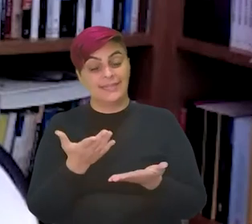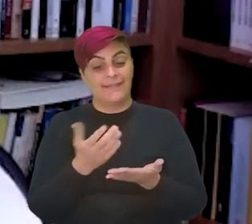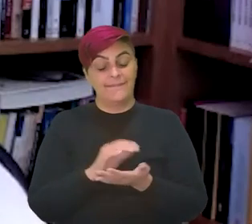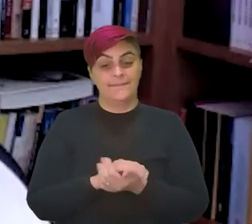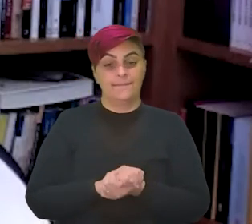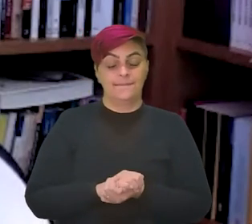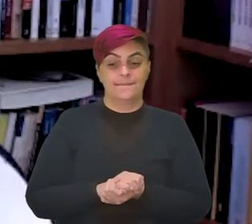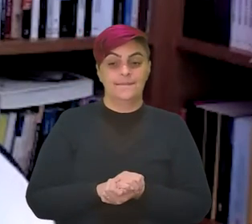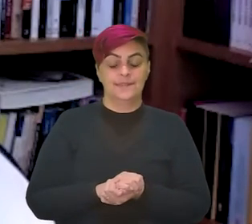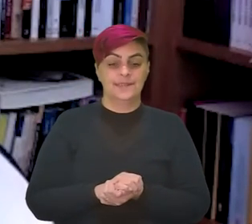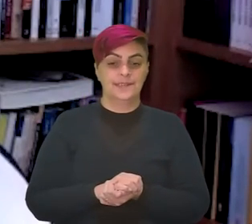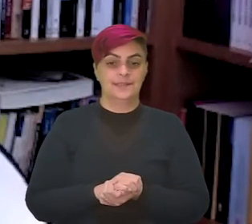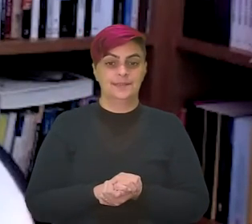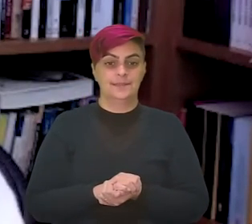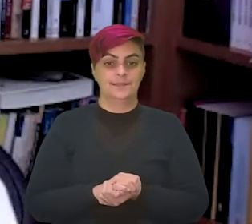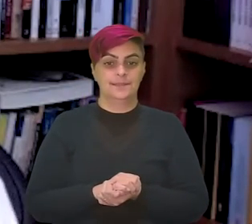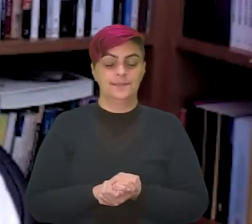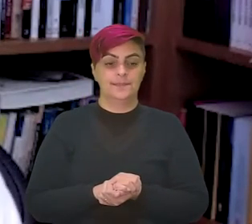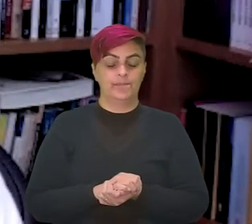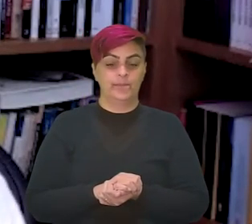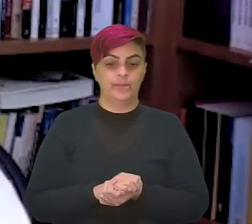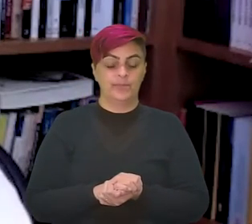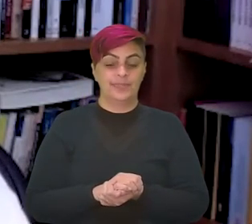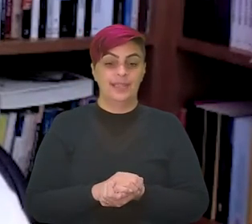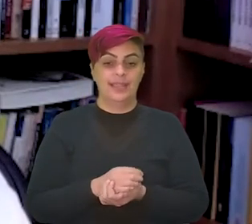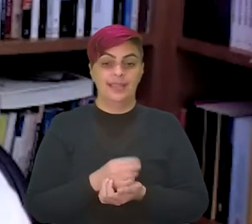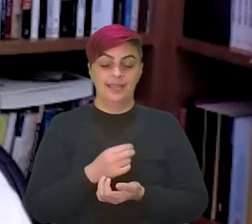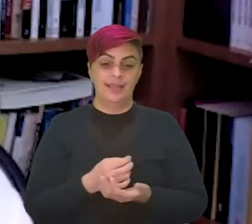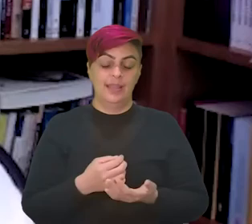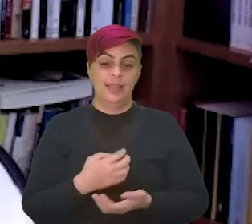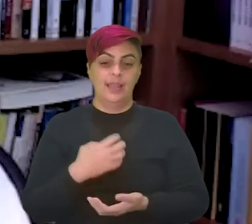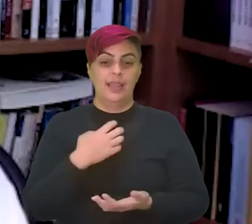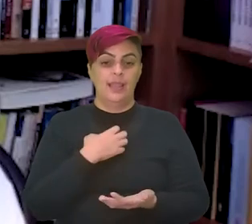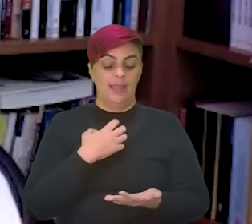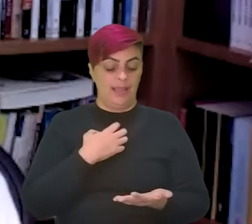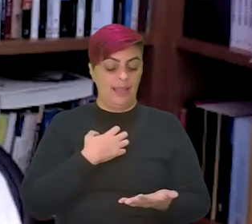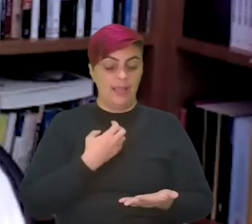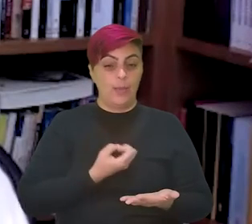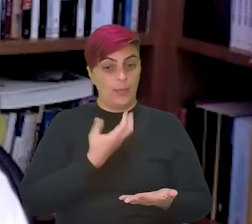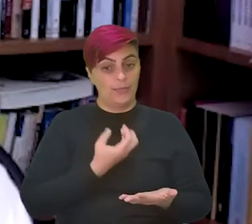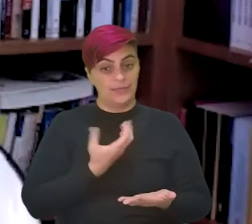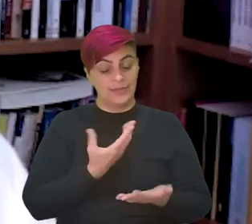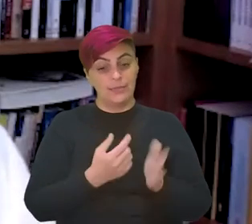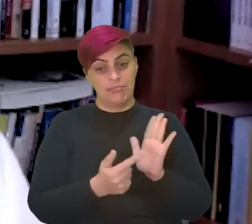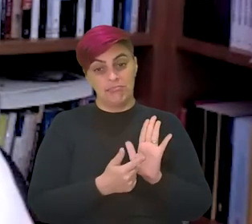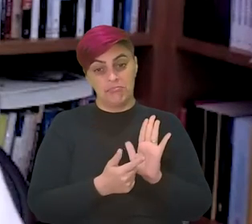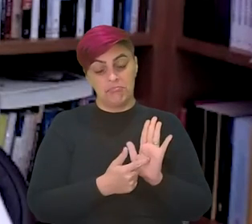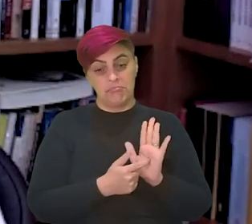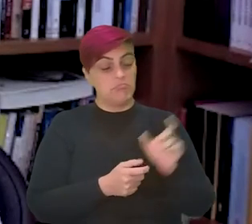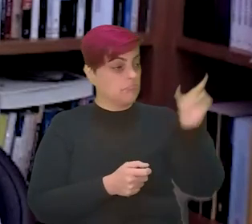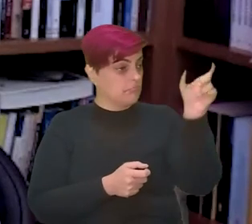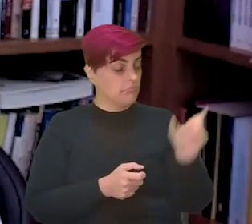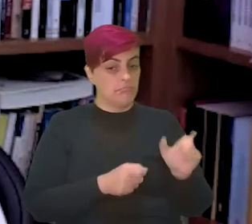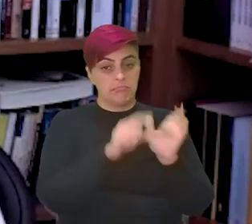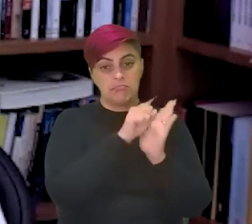um mapa e um depoimento e uma confissão, né, de que antropólogos não são